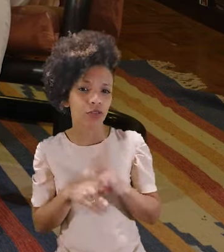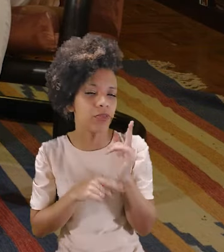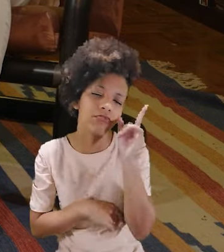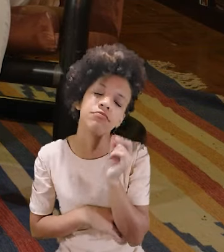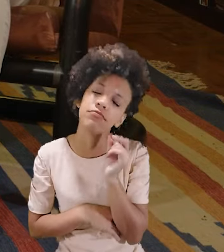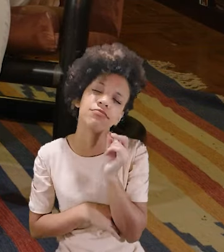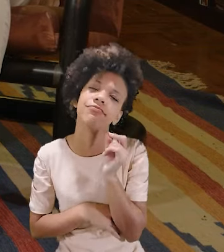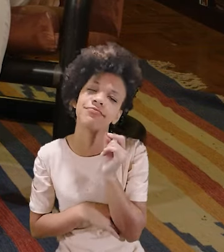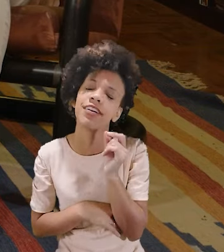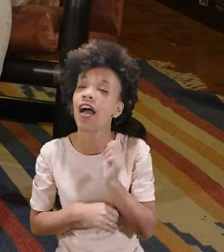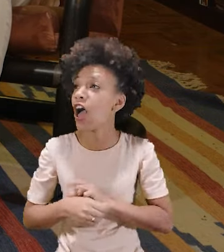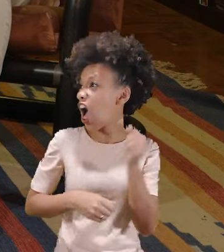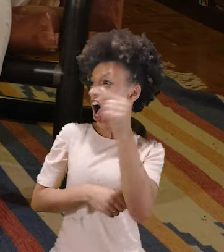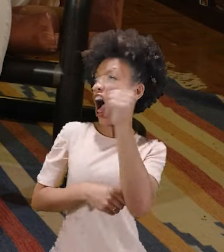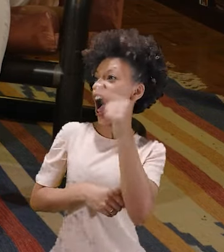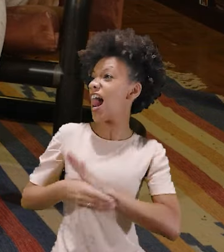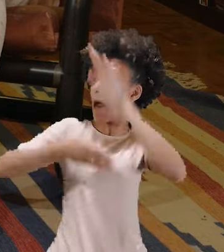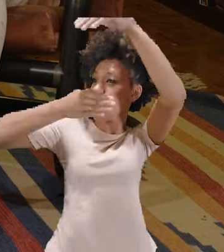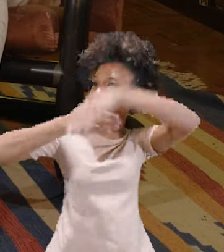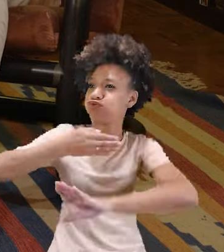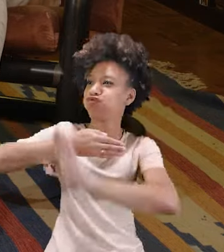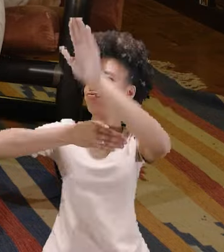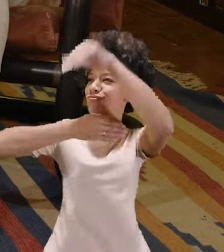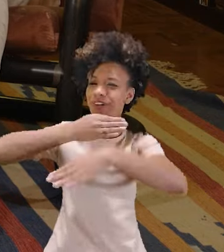dormindo e o cara